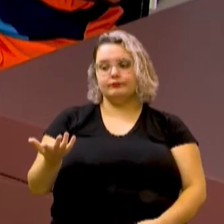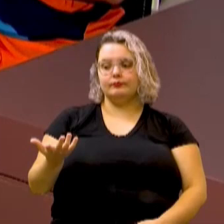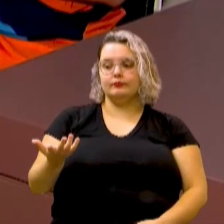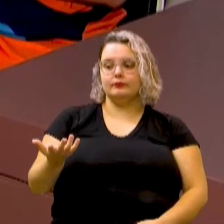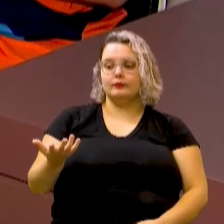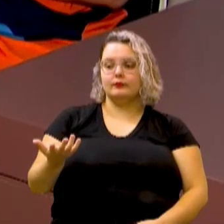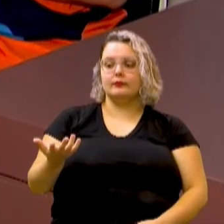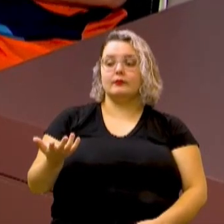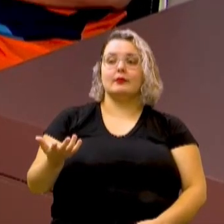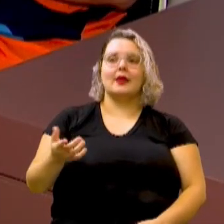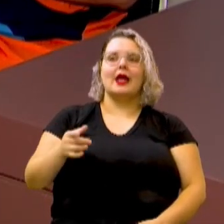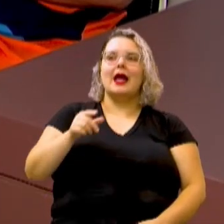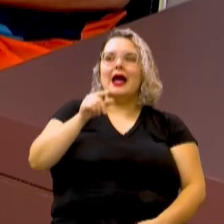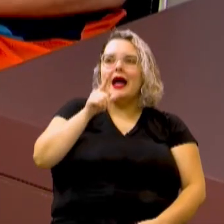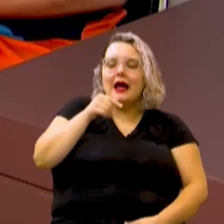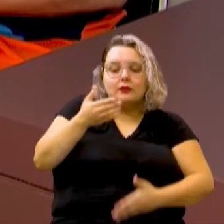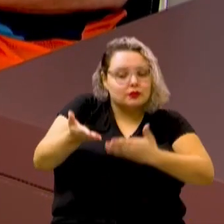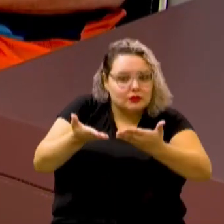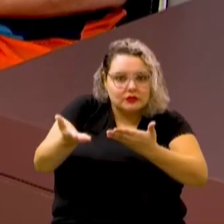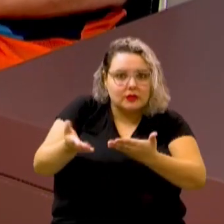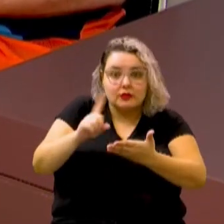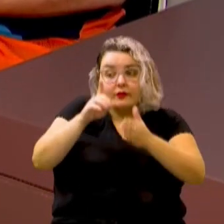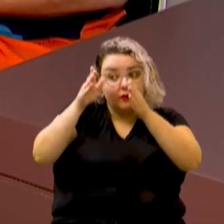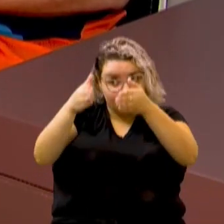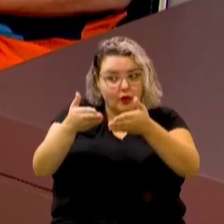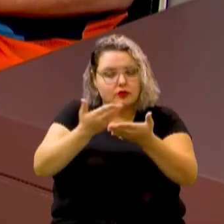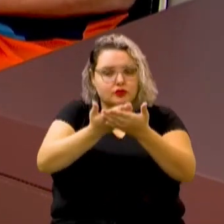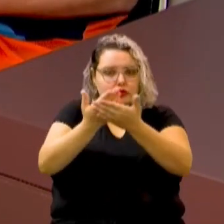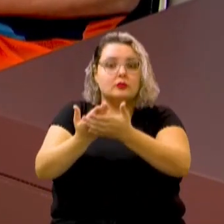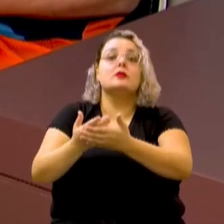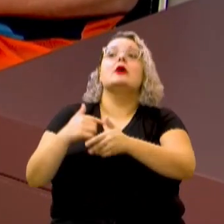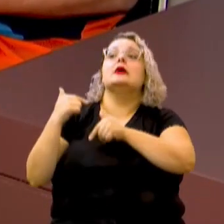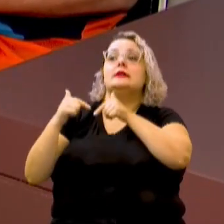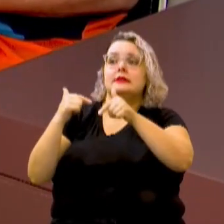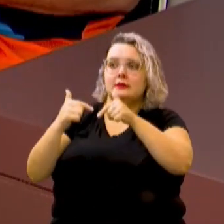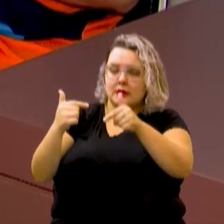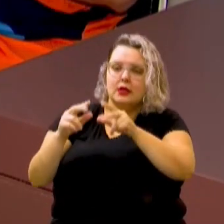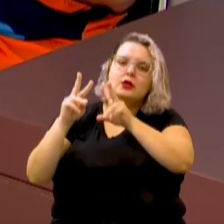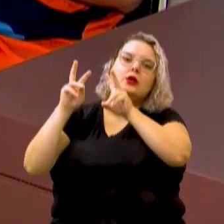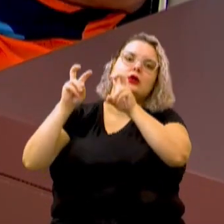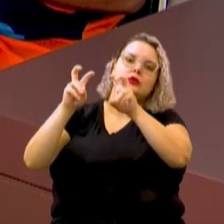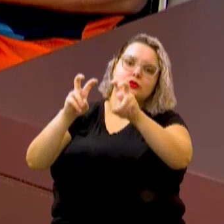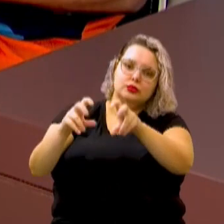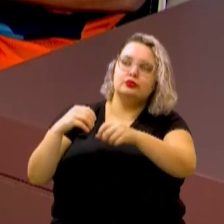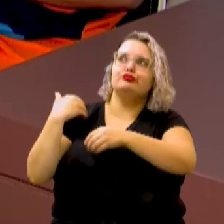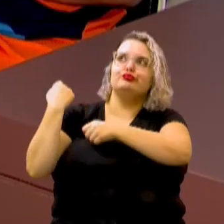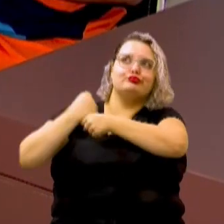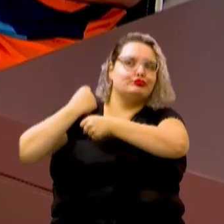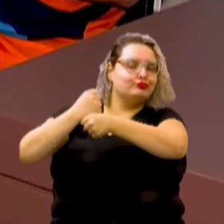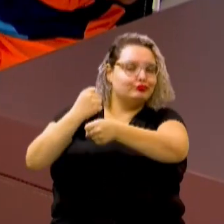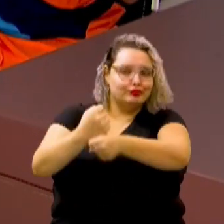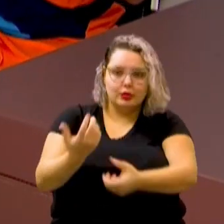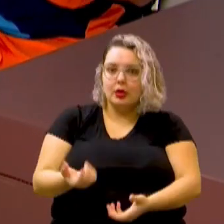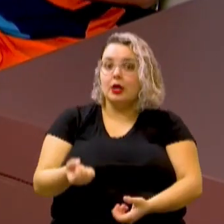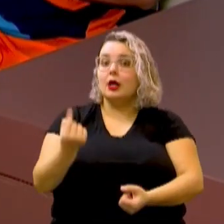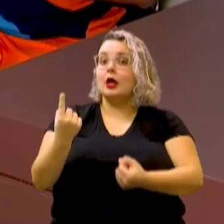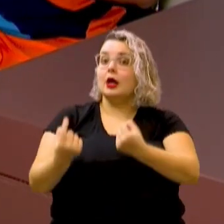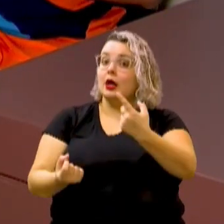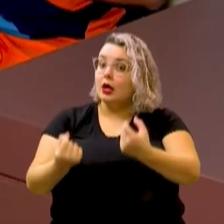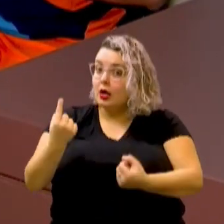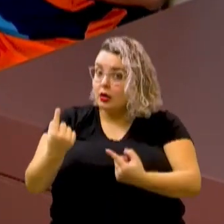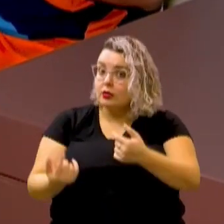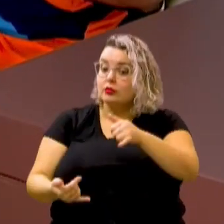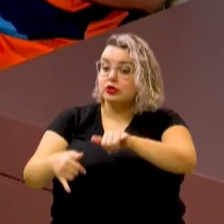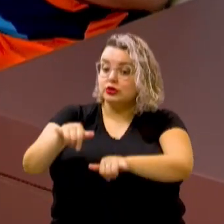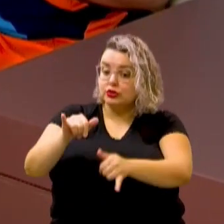Esse não foi, a água tratada não foi foco específico desse estudo, mas a gente vem trabalhando nessa temática já há muitos anos. Então,